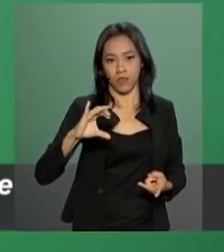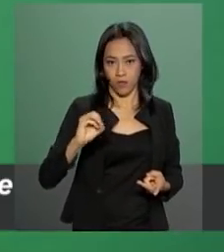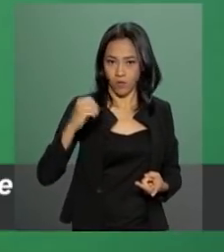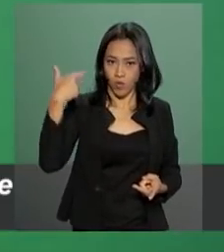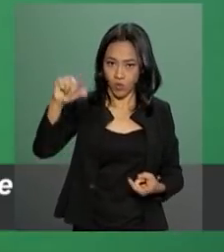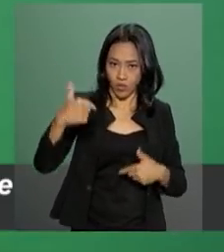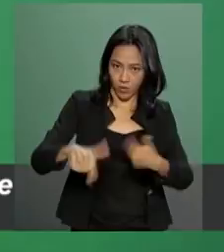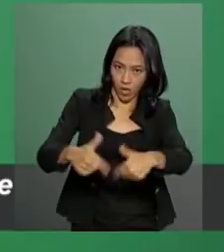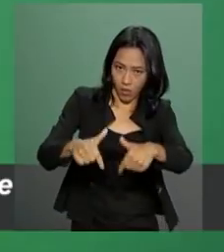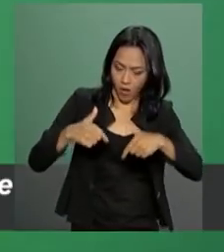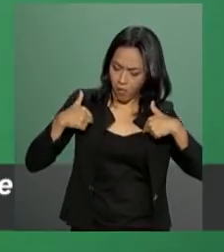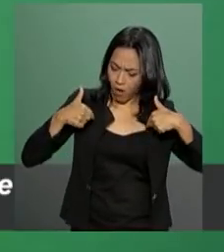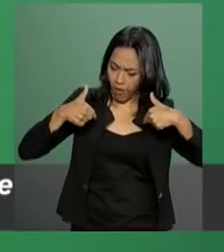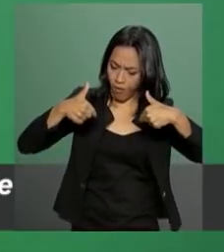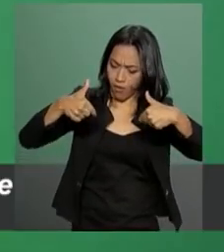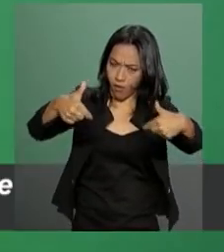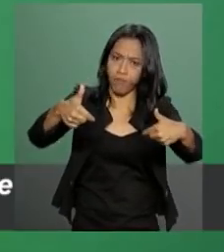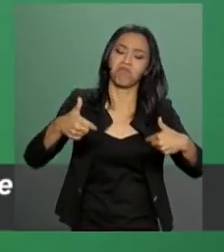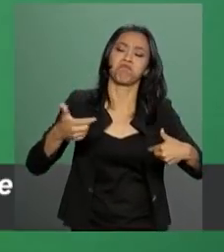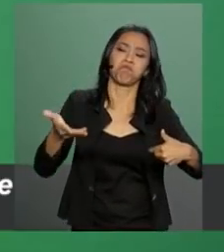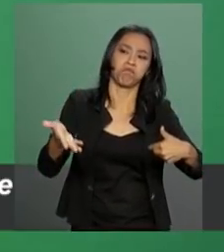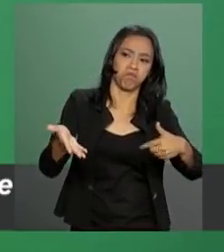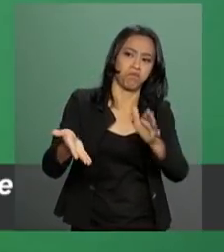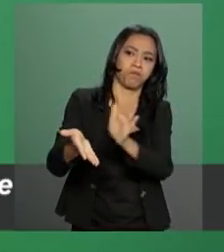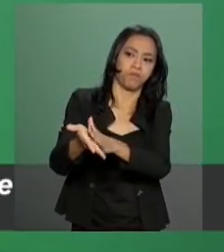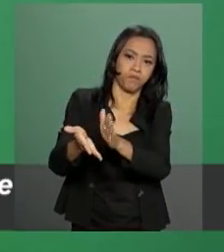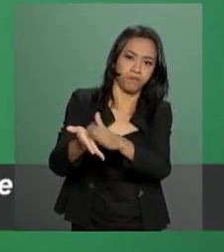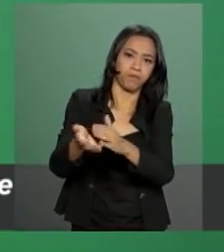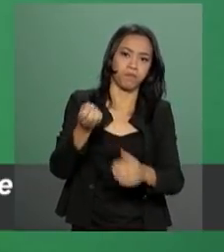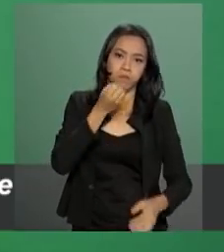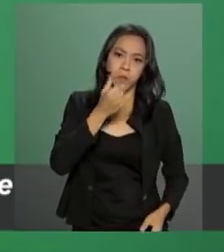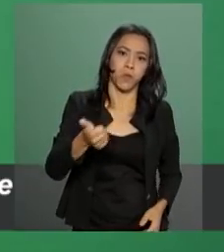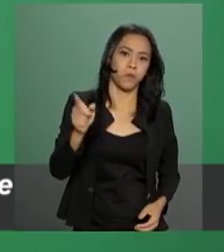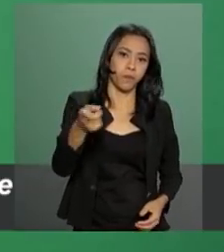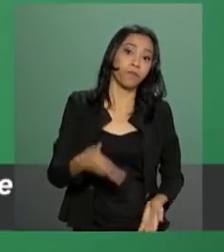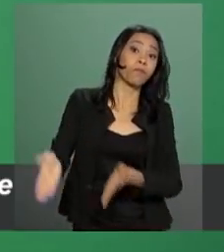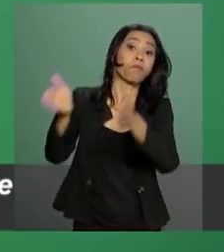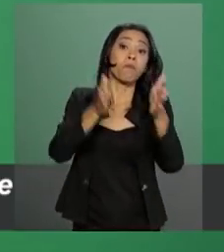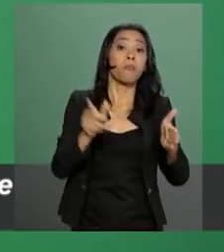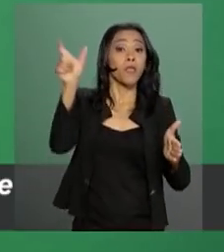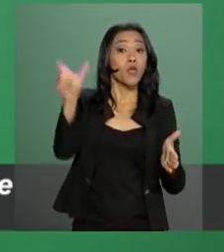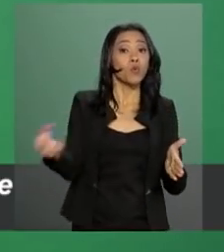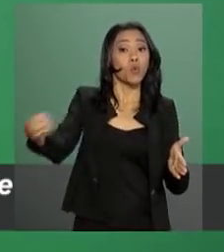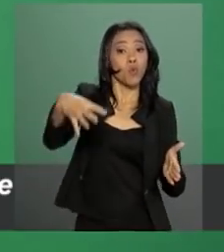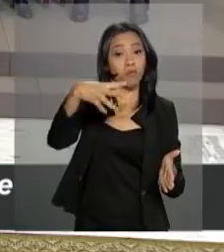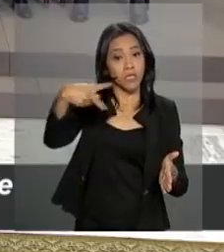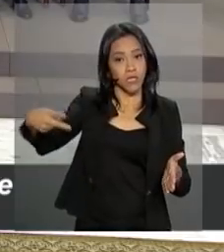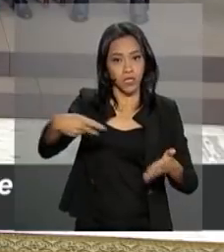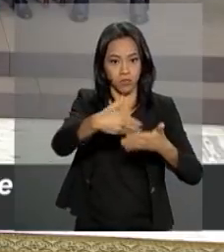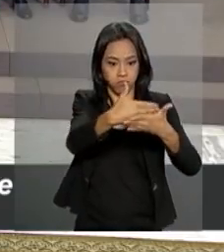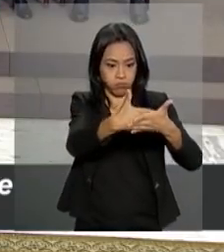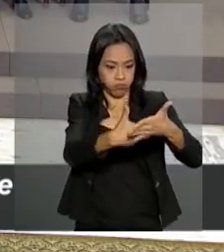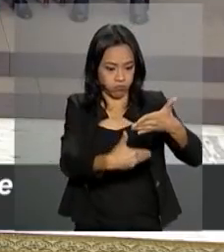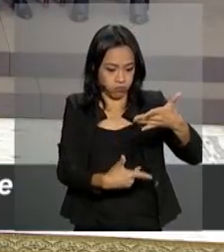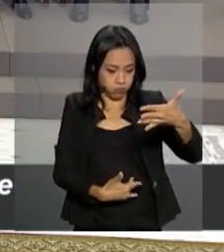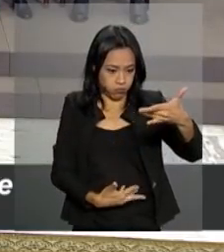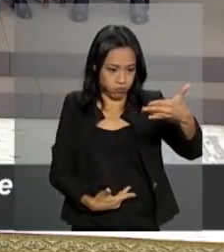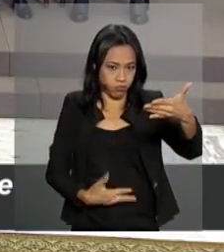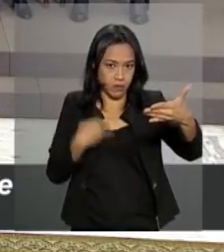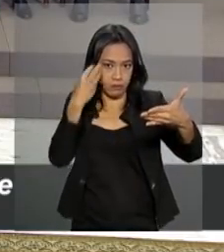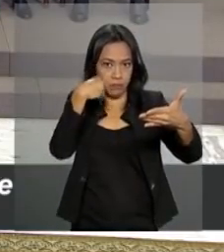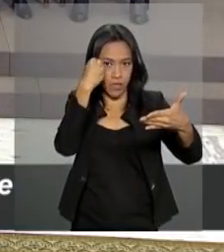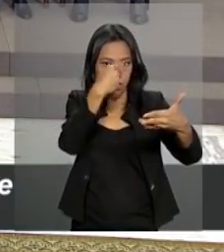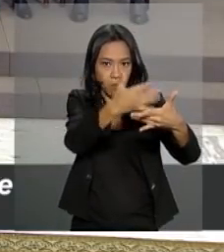ao longo desse período reconhecido por todos e o doutor sebastião barbosa com seu currículo extraordinário que